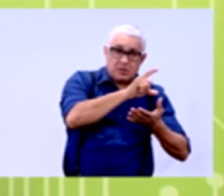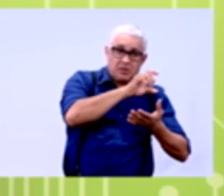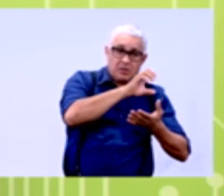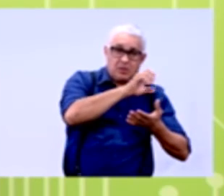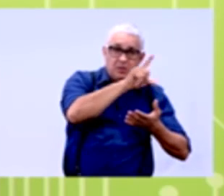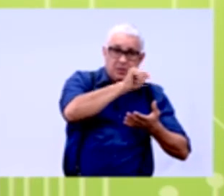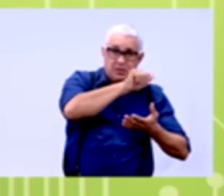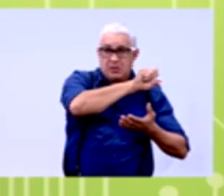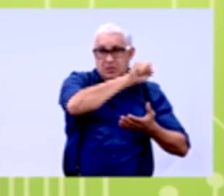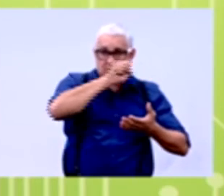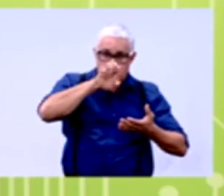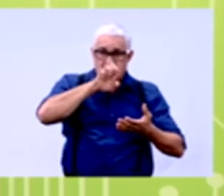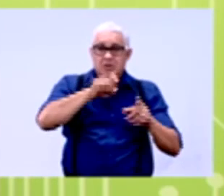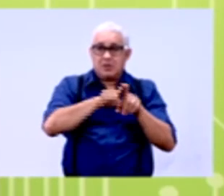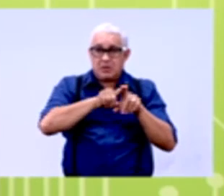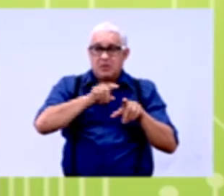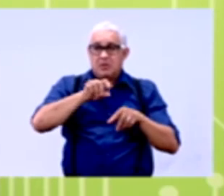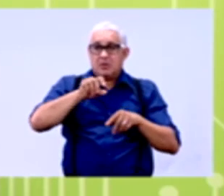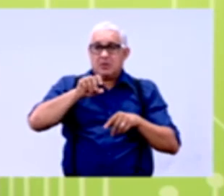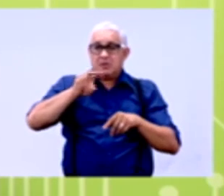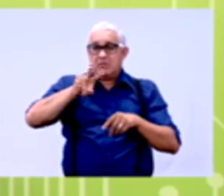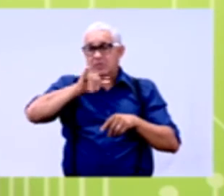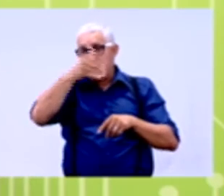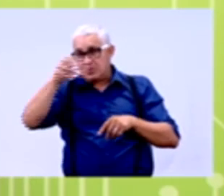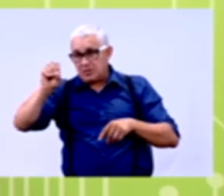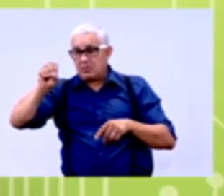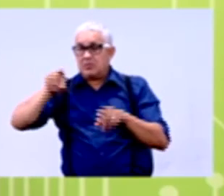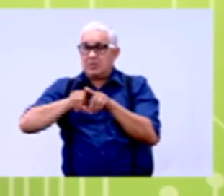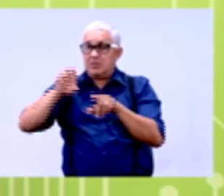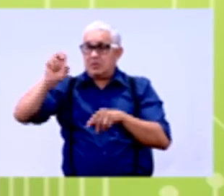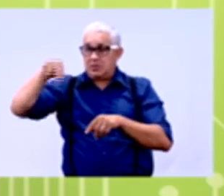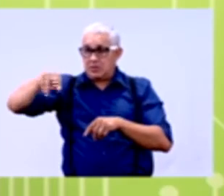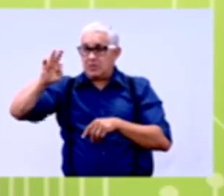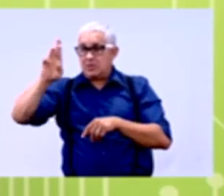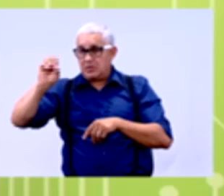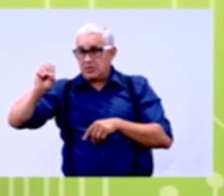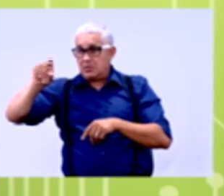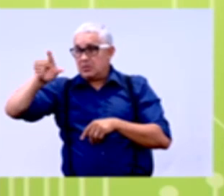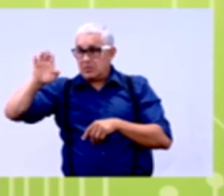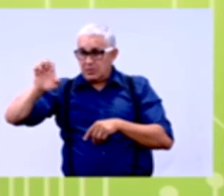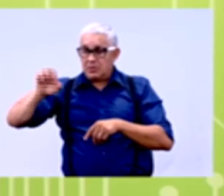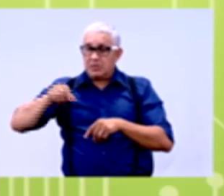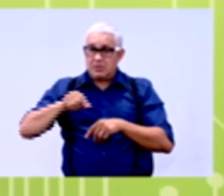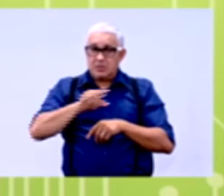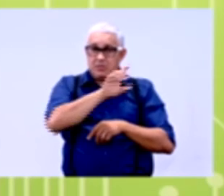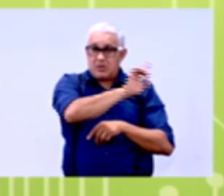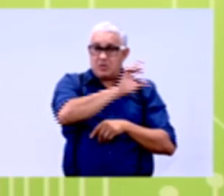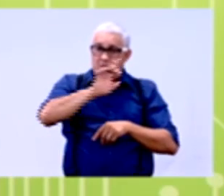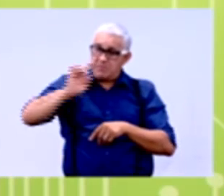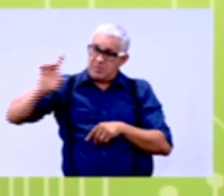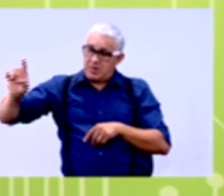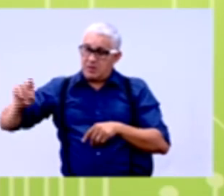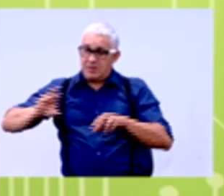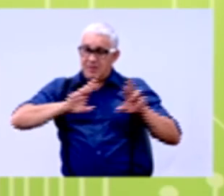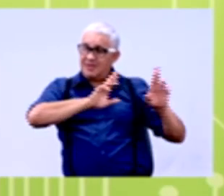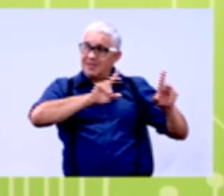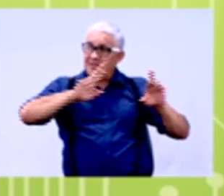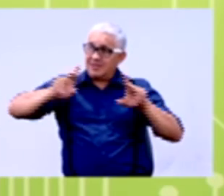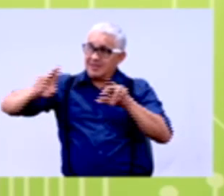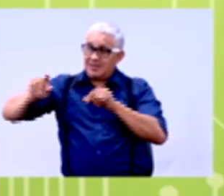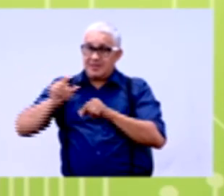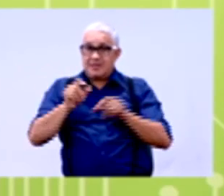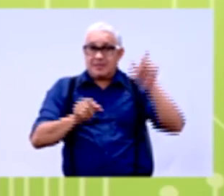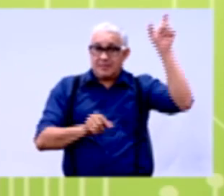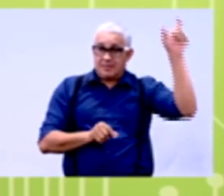pelo meio disso e a camada de visão responsável por receber essa informação do nosso